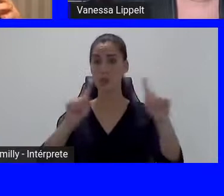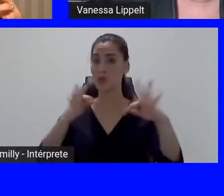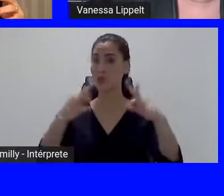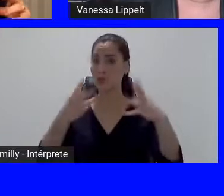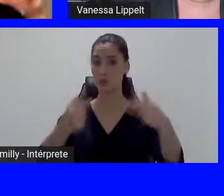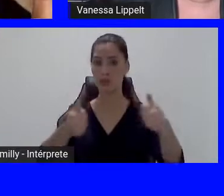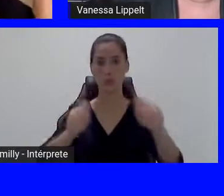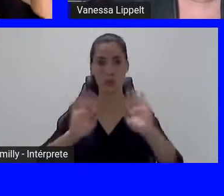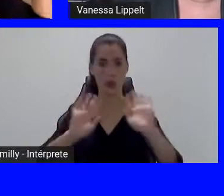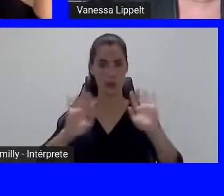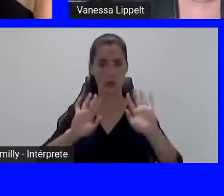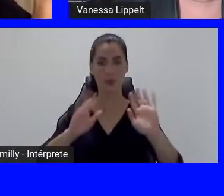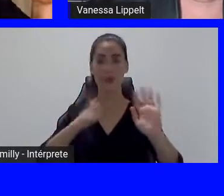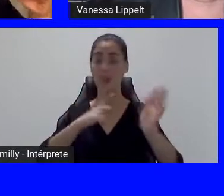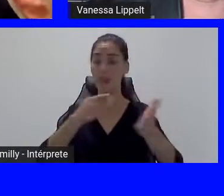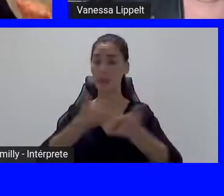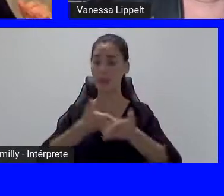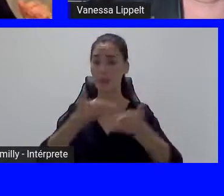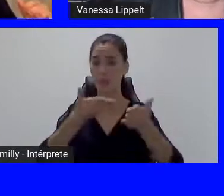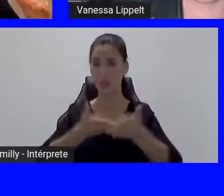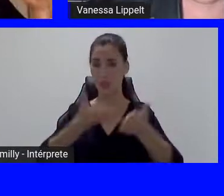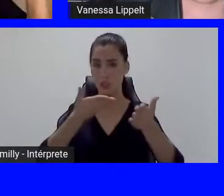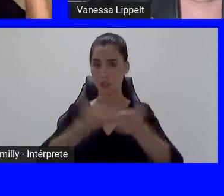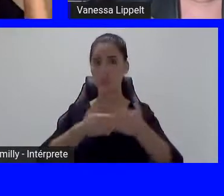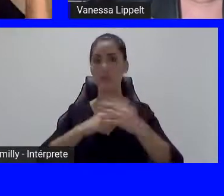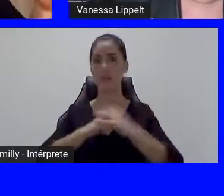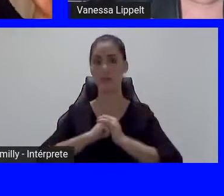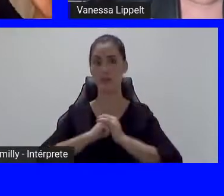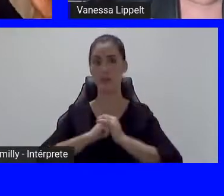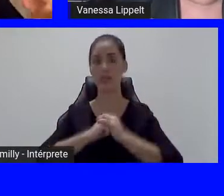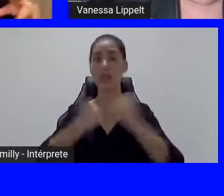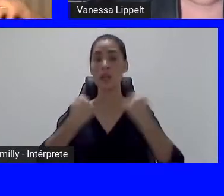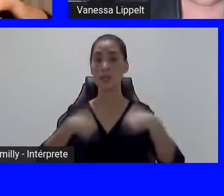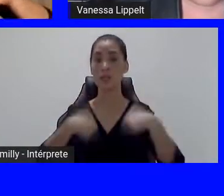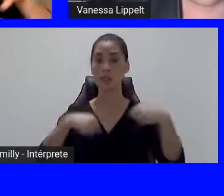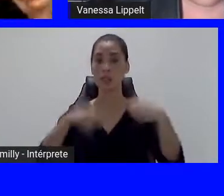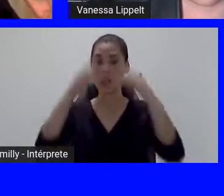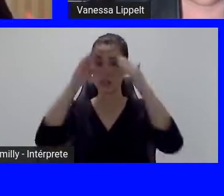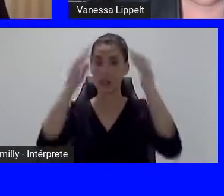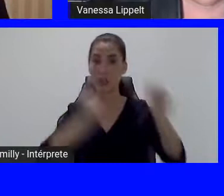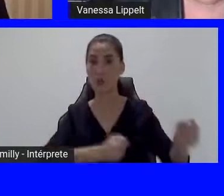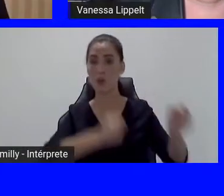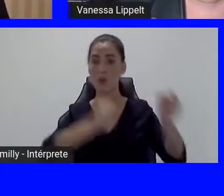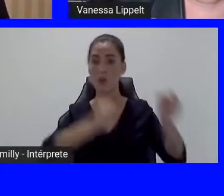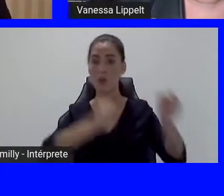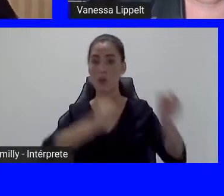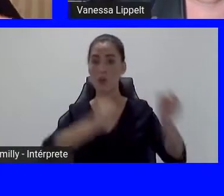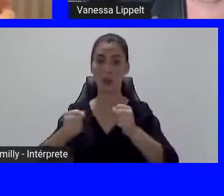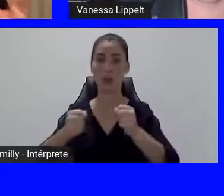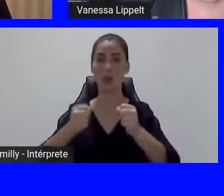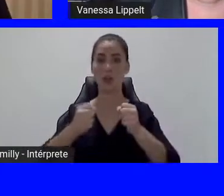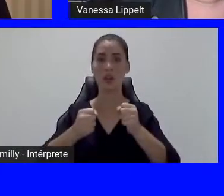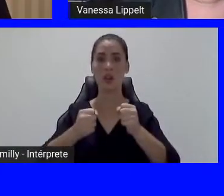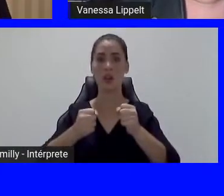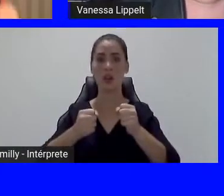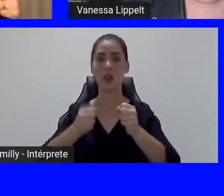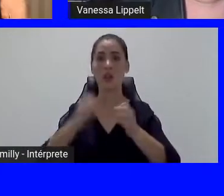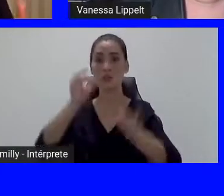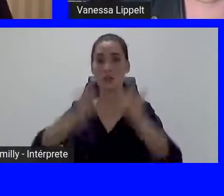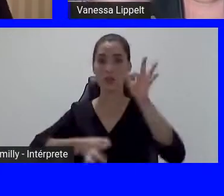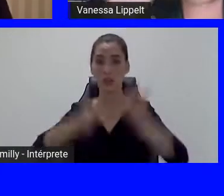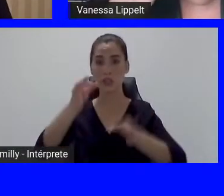dos outros poderes. Respeitar os poderes judiciários, os poderes legislativos, trabalhar de forma harmônica, na